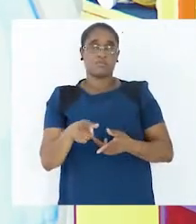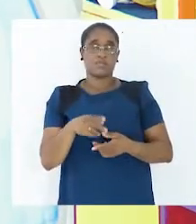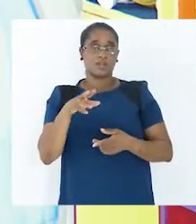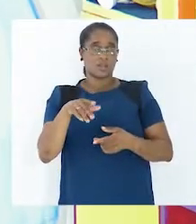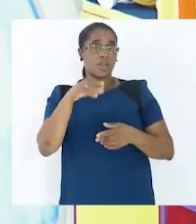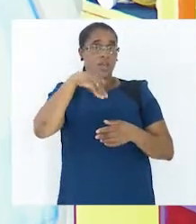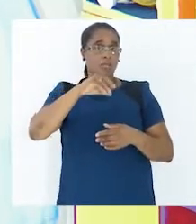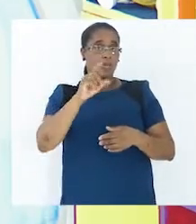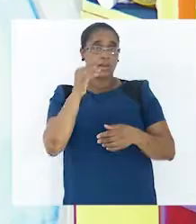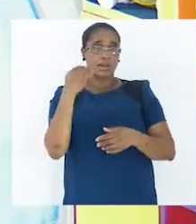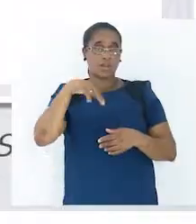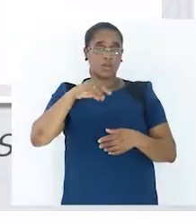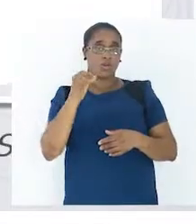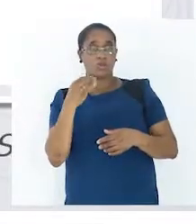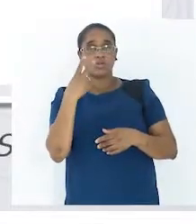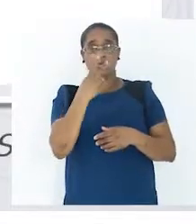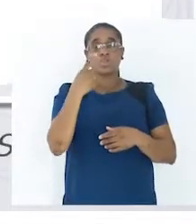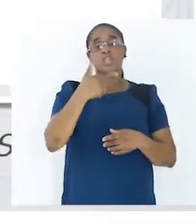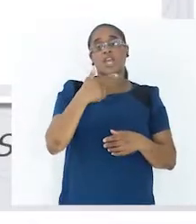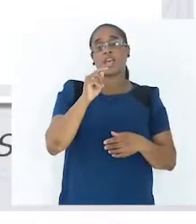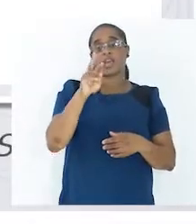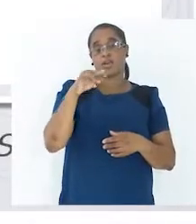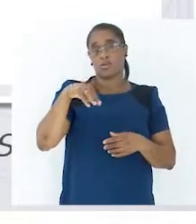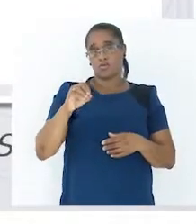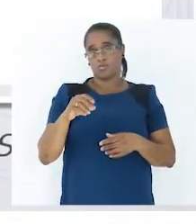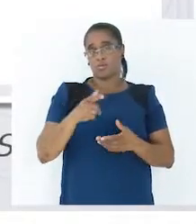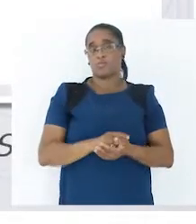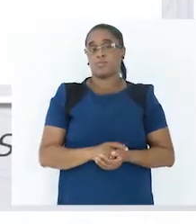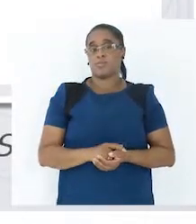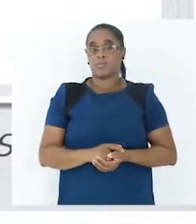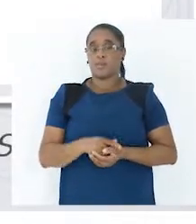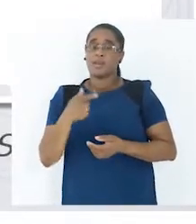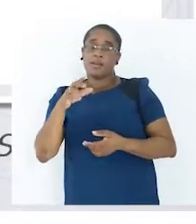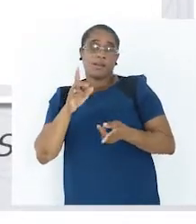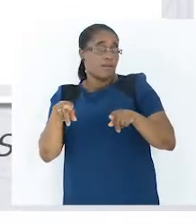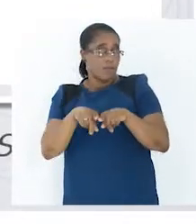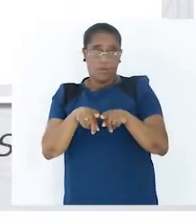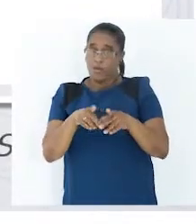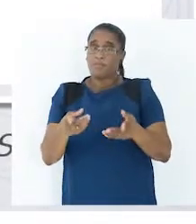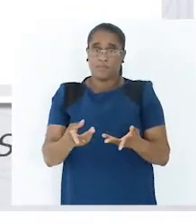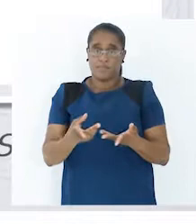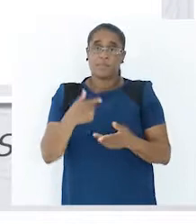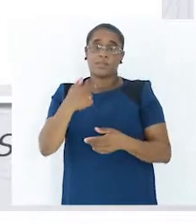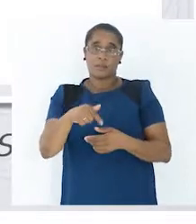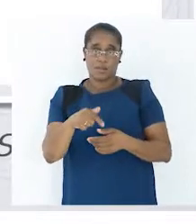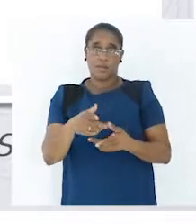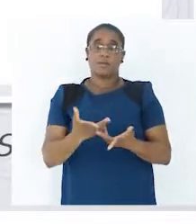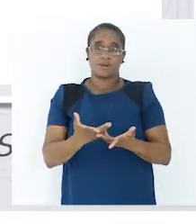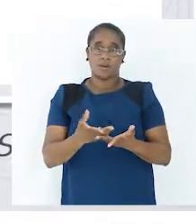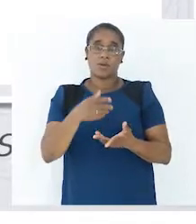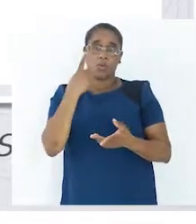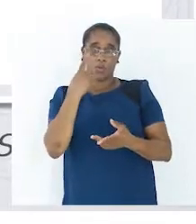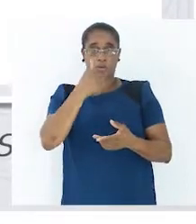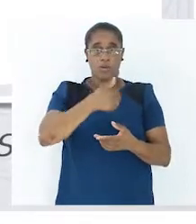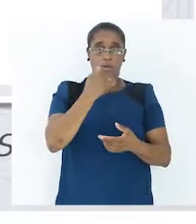Então temos aqui quadrado de um binómio, que é a mesma coisa que ter o binómio,